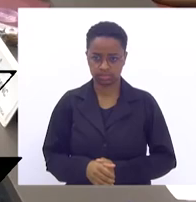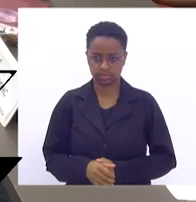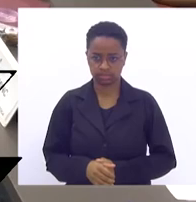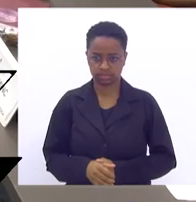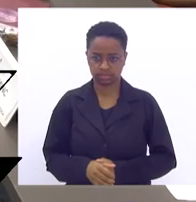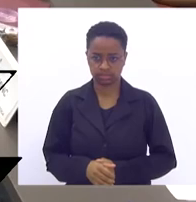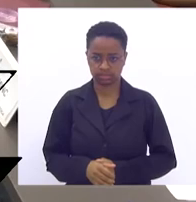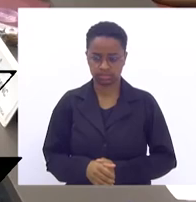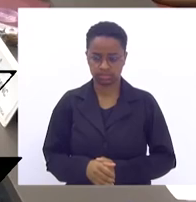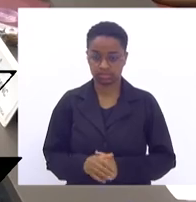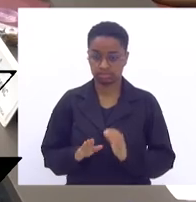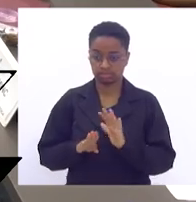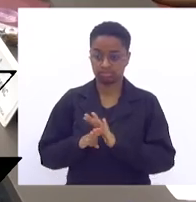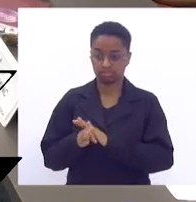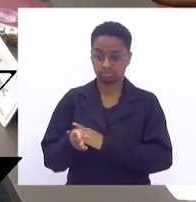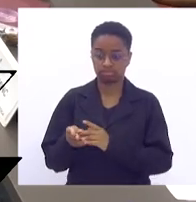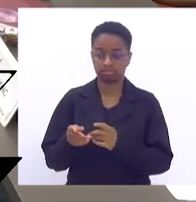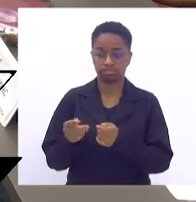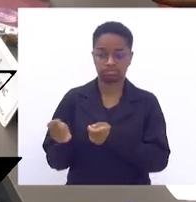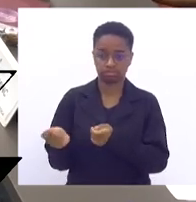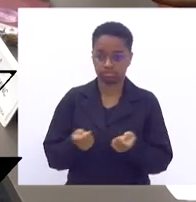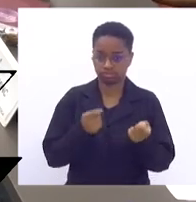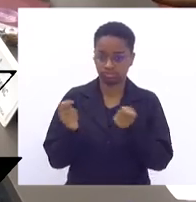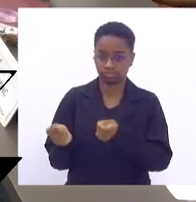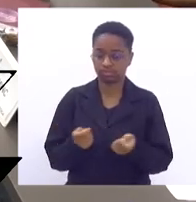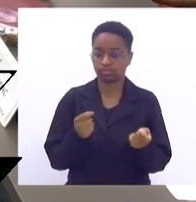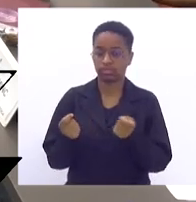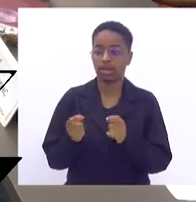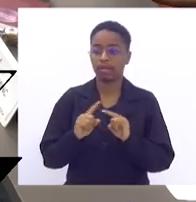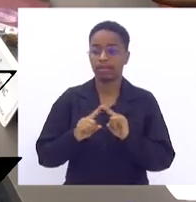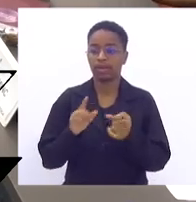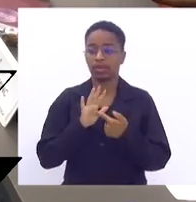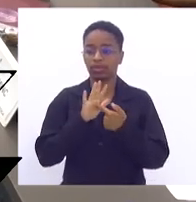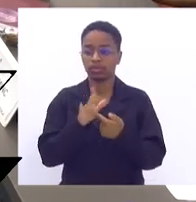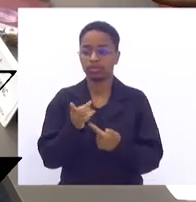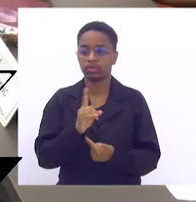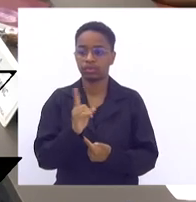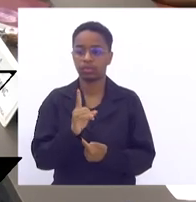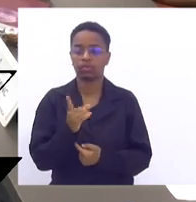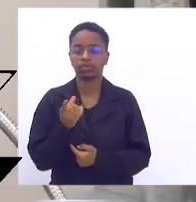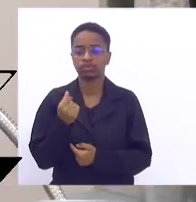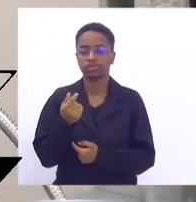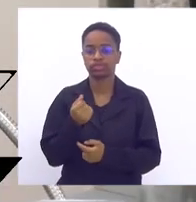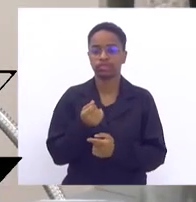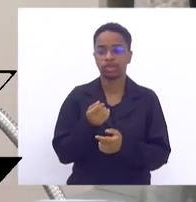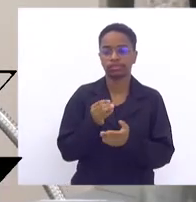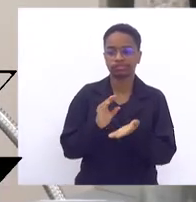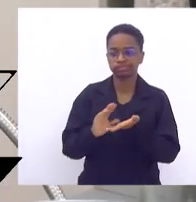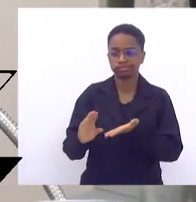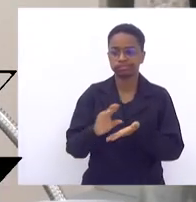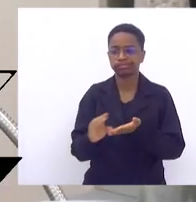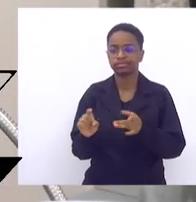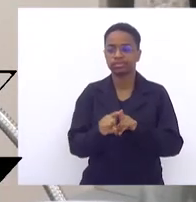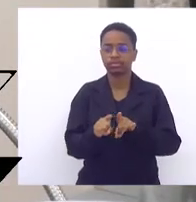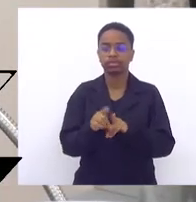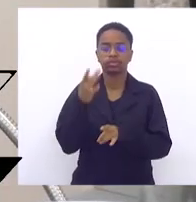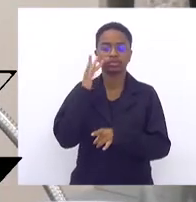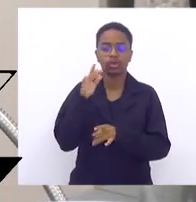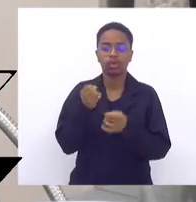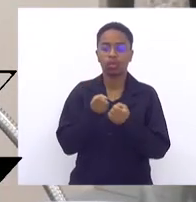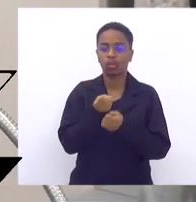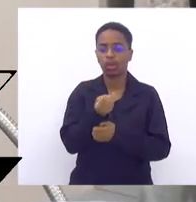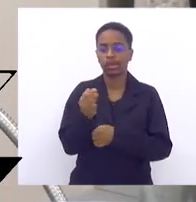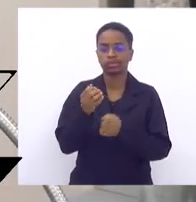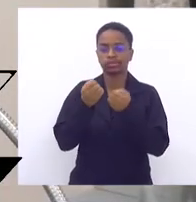Visto de iniciativa bem apontado por Vossa Excelência, sem a apresentação de fonte de custeio, sem previsão de impacto orçamentário,